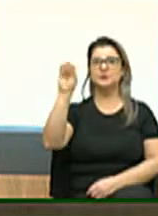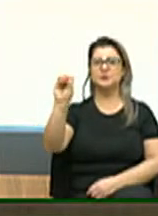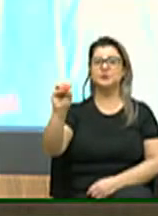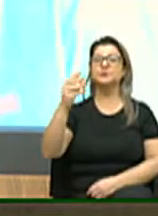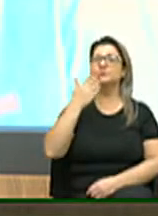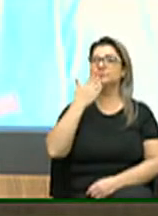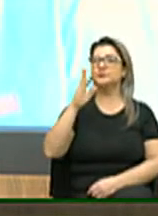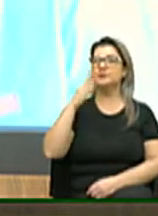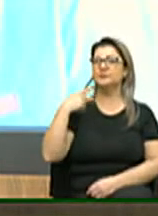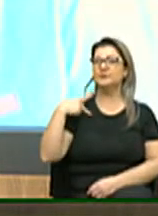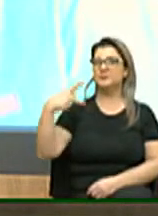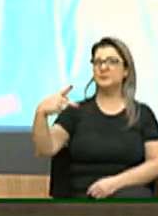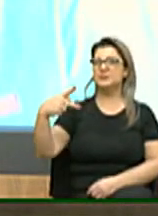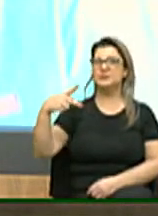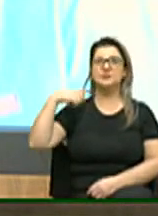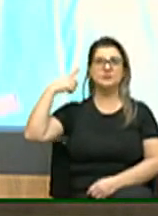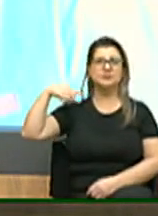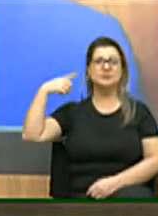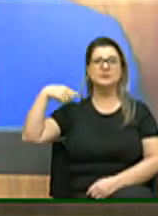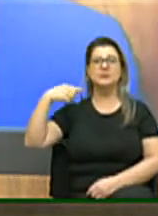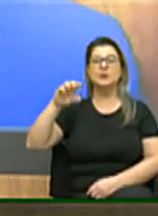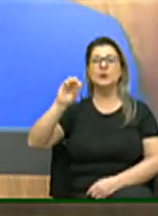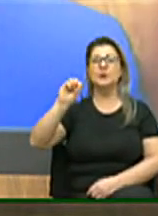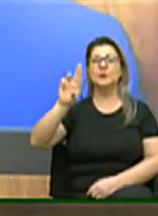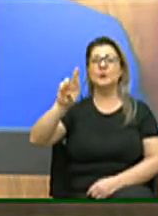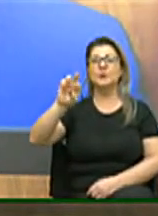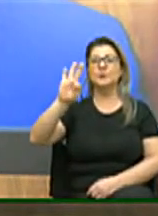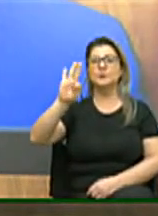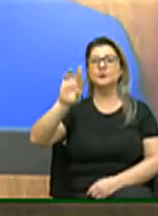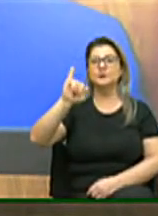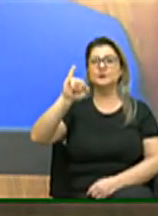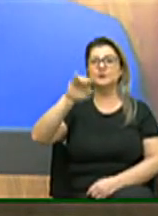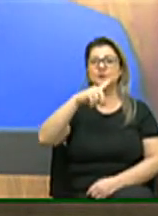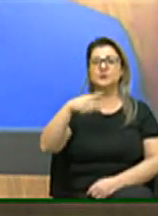Favorável, presidente. Deputada Anne Ortiz.